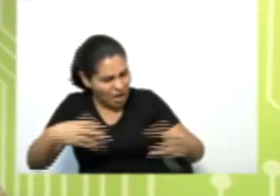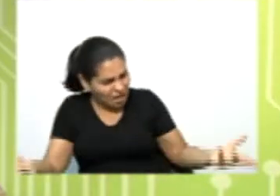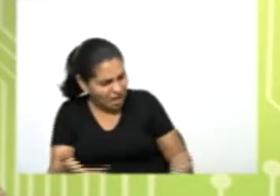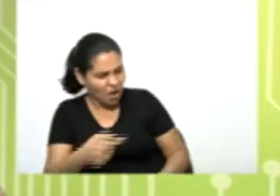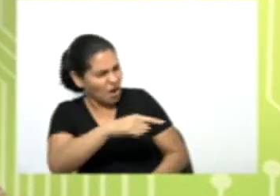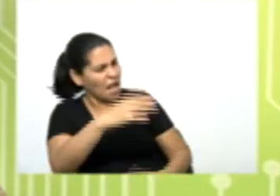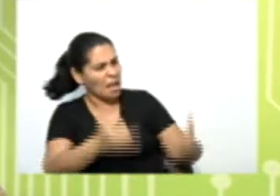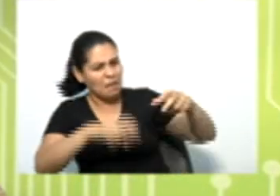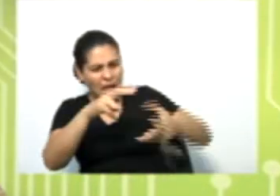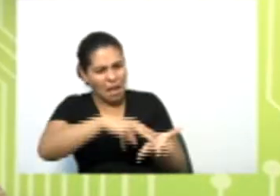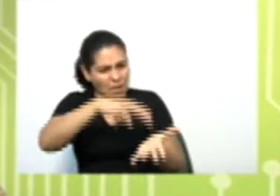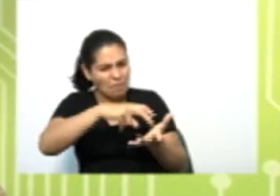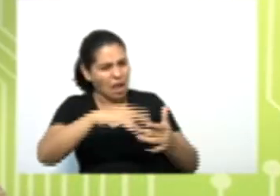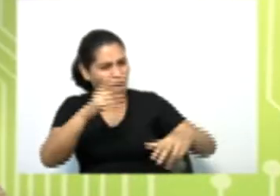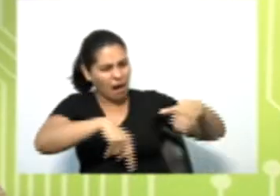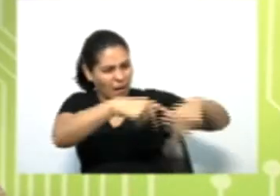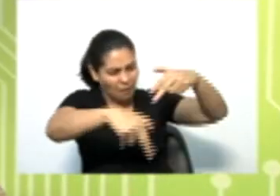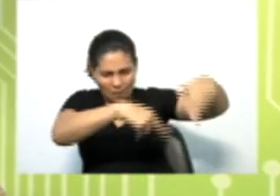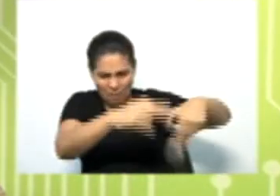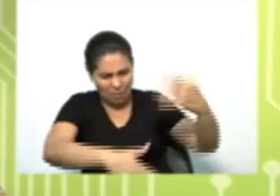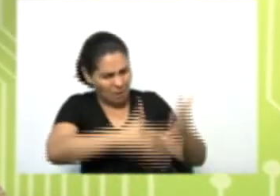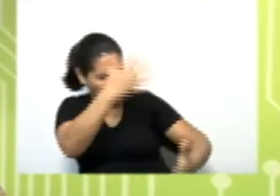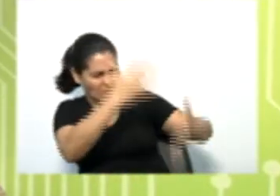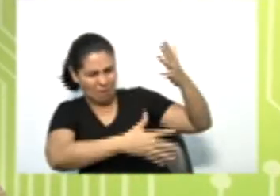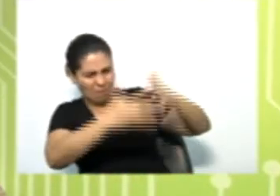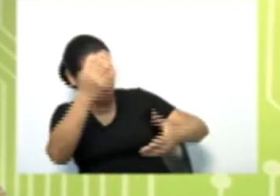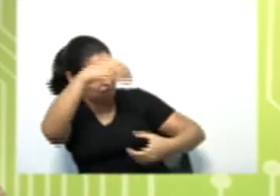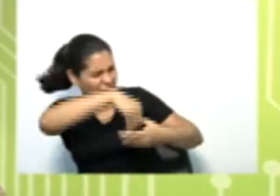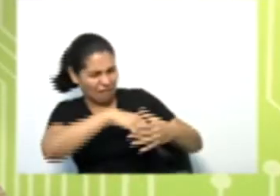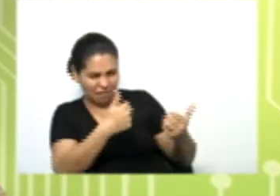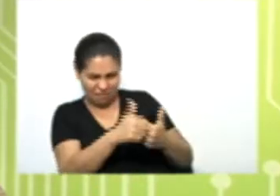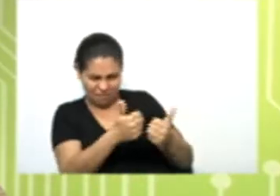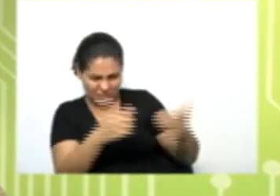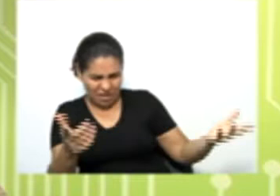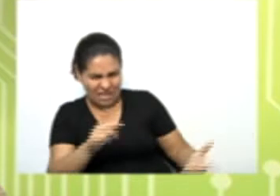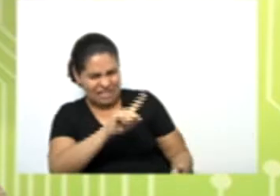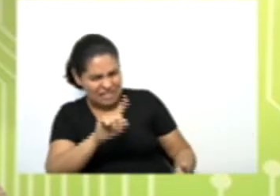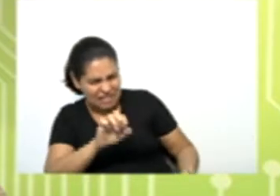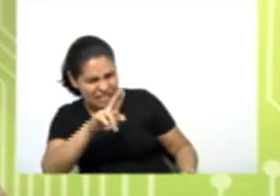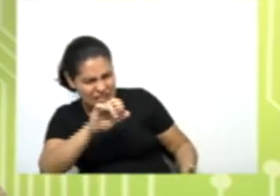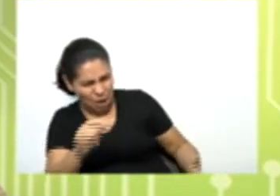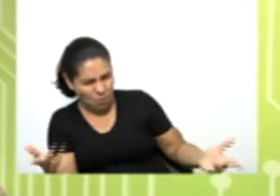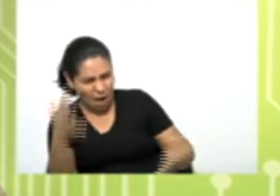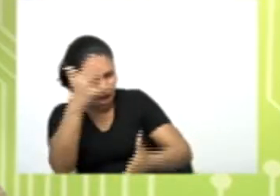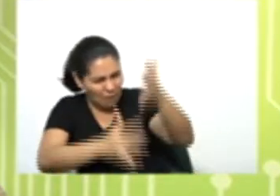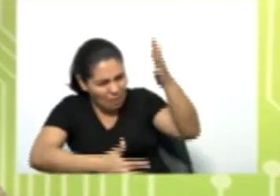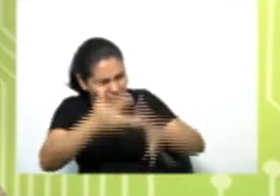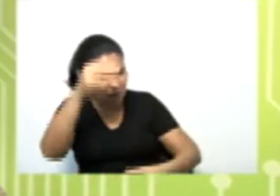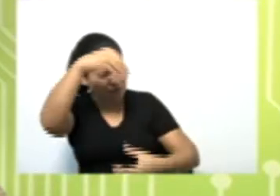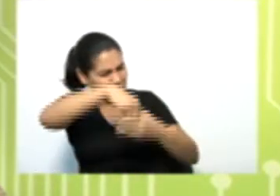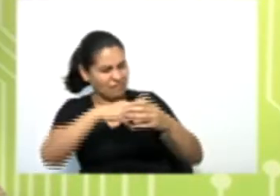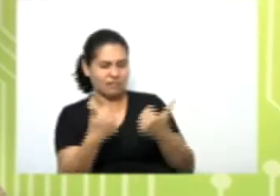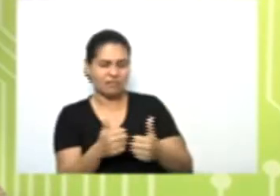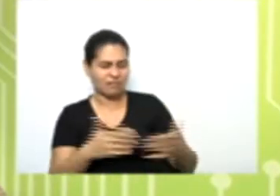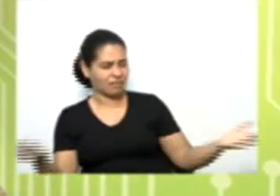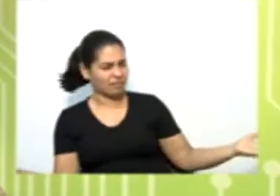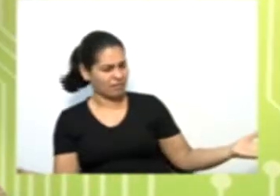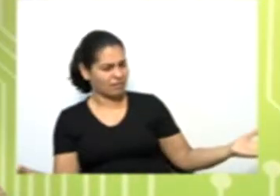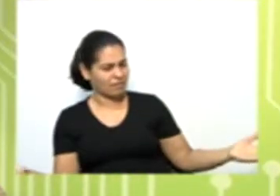Olha aí como eles estão pulando, correndo, brincando, não é? Fazendo o maior zezéu aqui. Zezéu é um termo nosso aqui, né? Mas fazendo a maior bagunça aqui dentro do